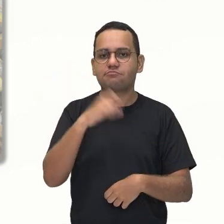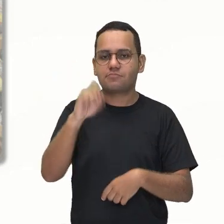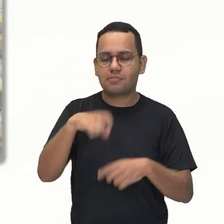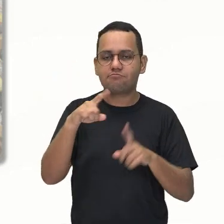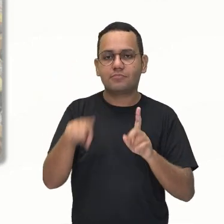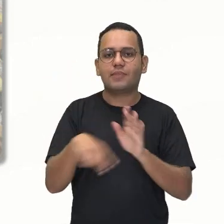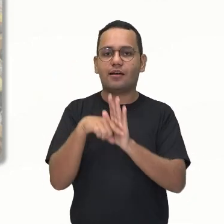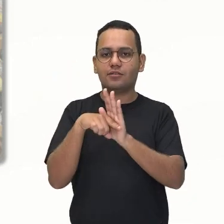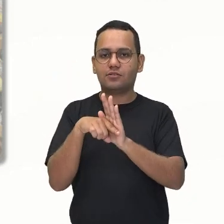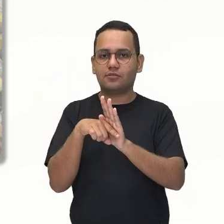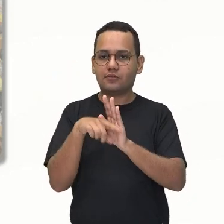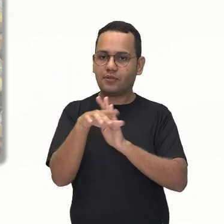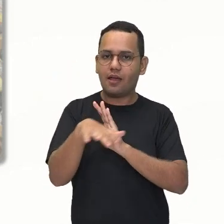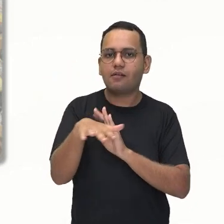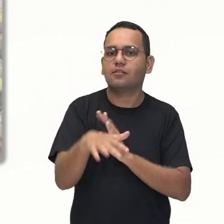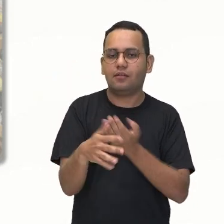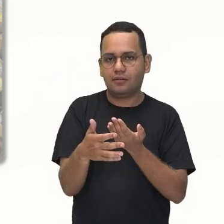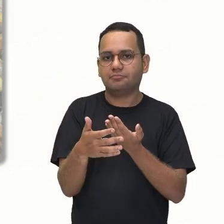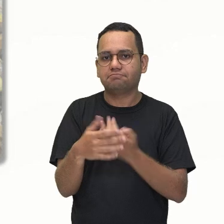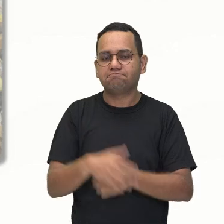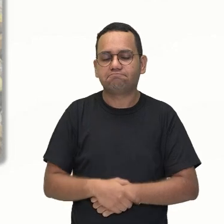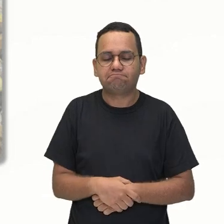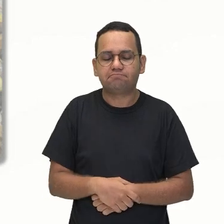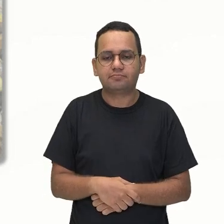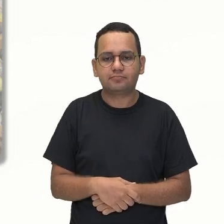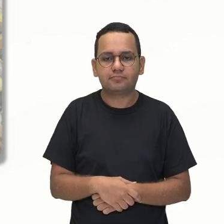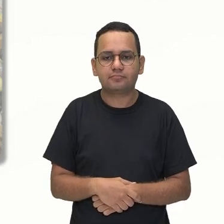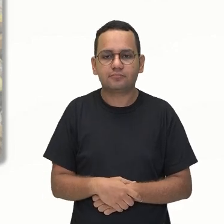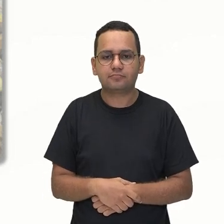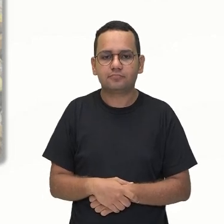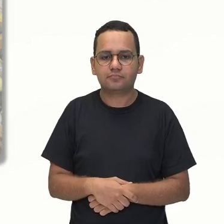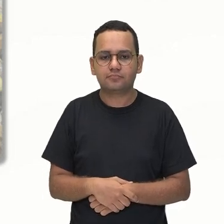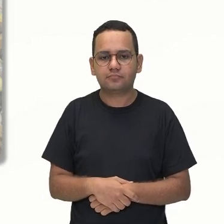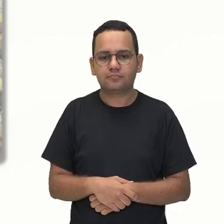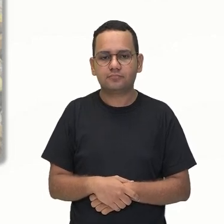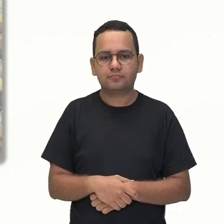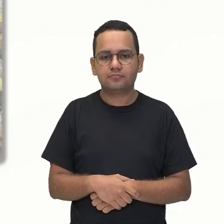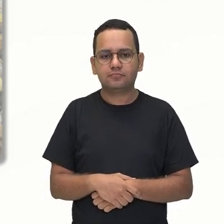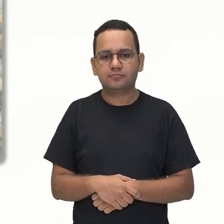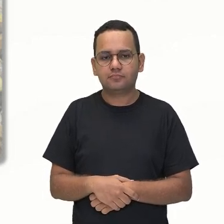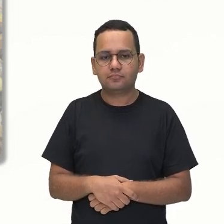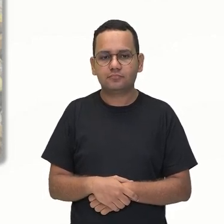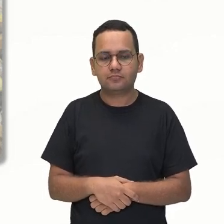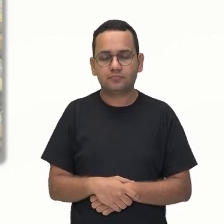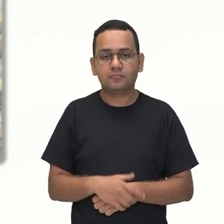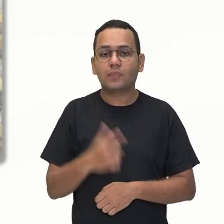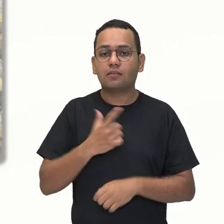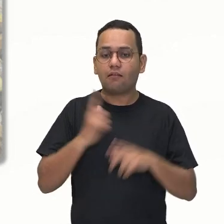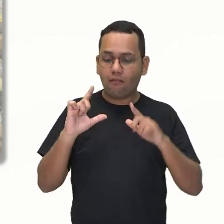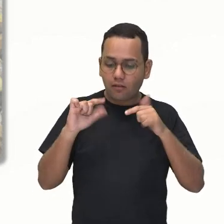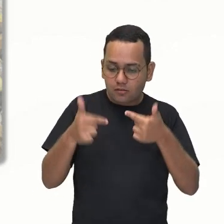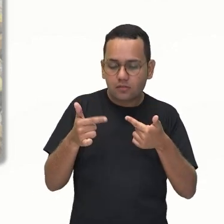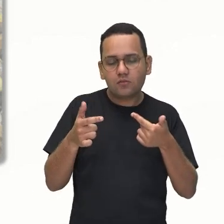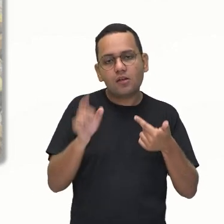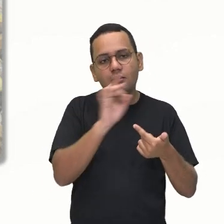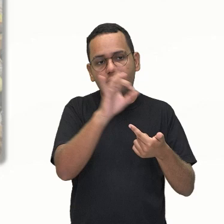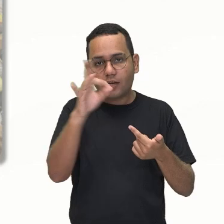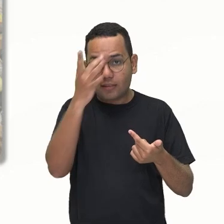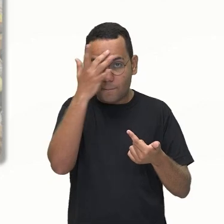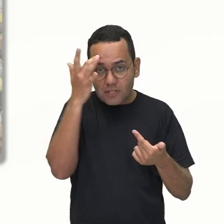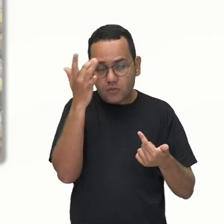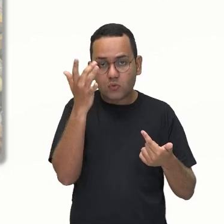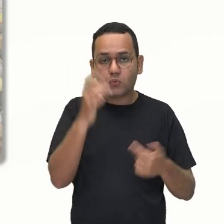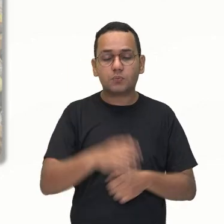negativo neste meio ambiente. Então, aqui, ó, ações individuais de cada um. Será se